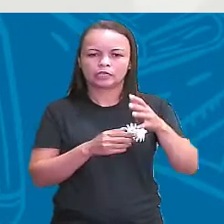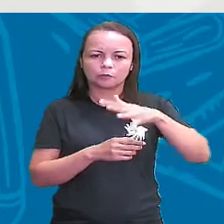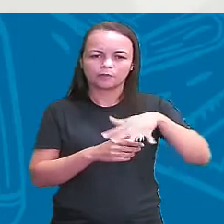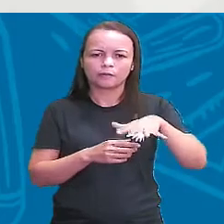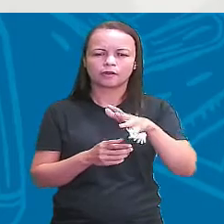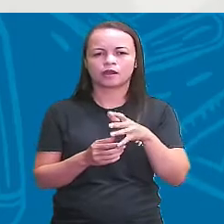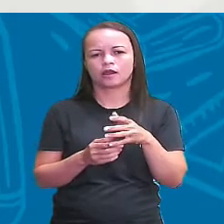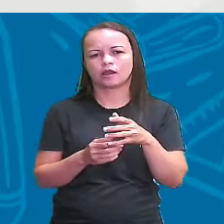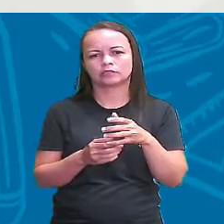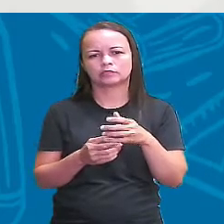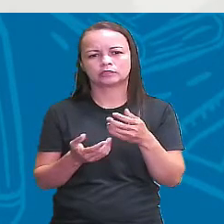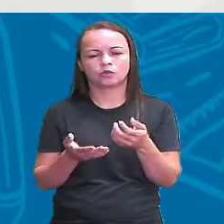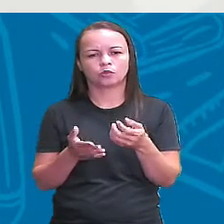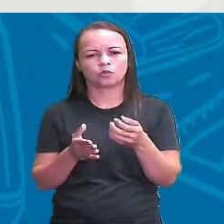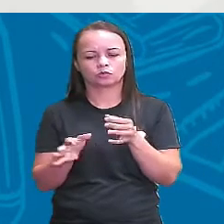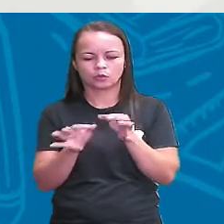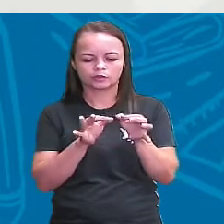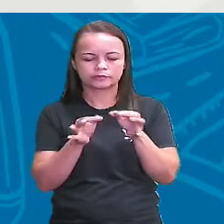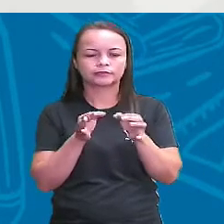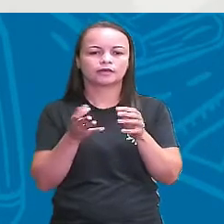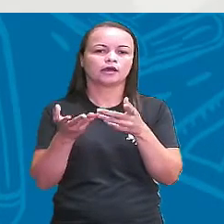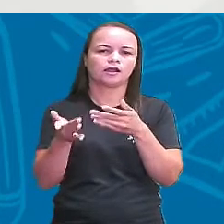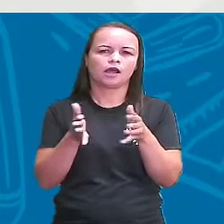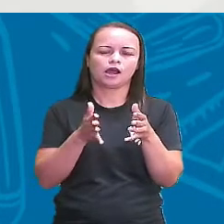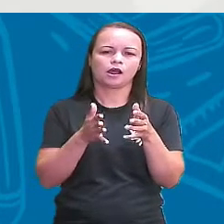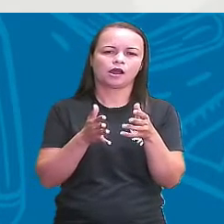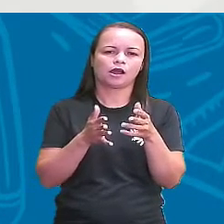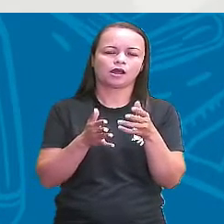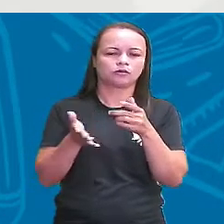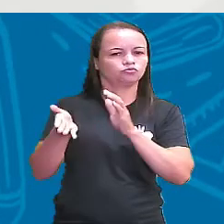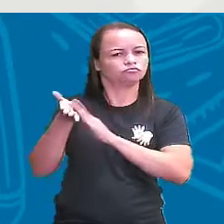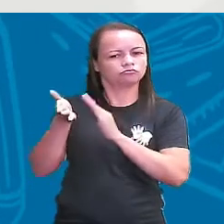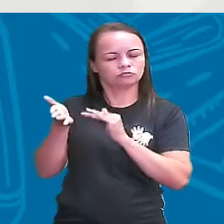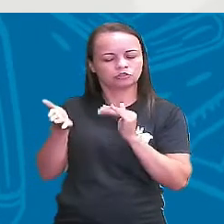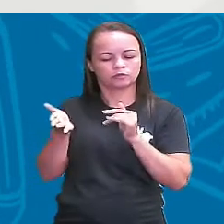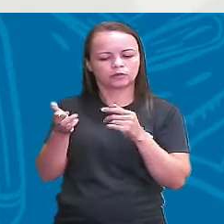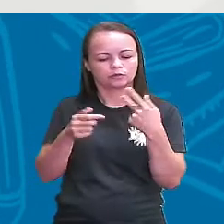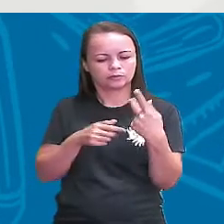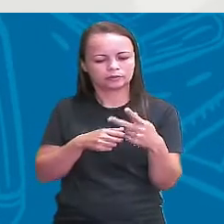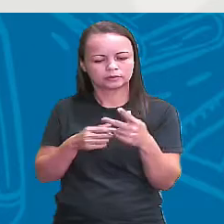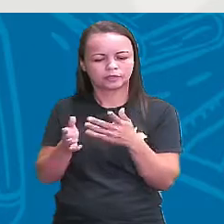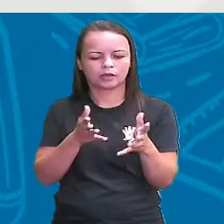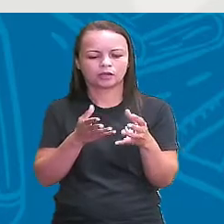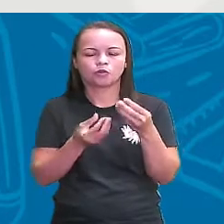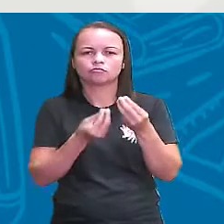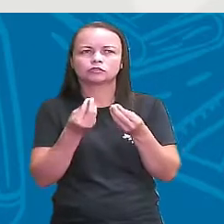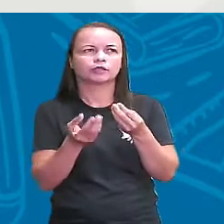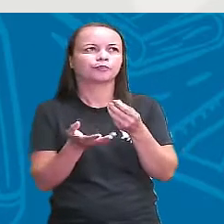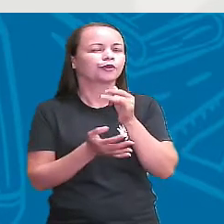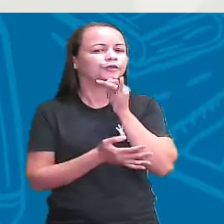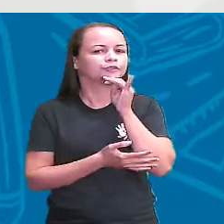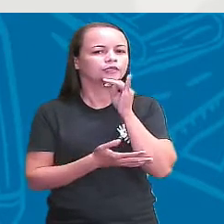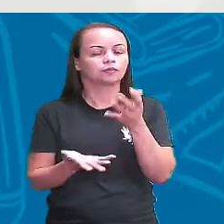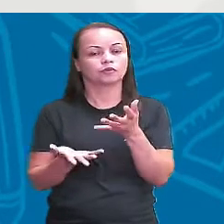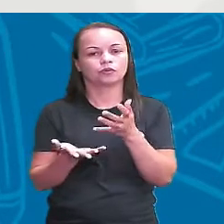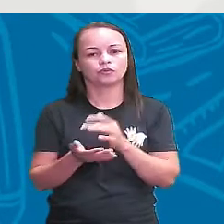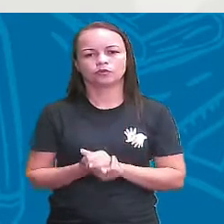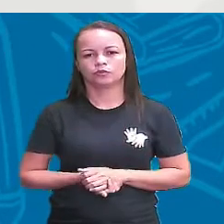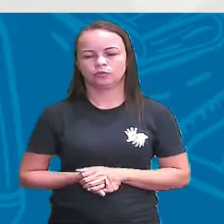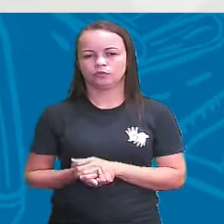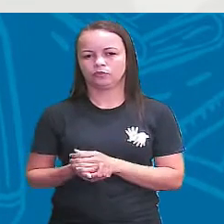padroniza, né, a língua espanhola, que é a partir dela que a gente tem, seria como o nosso dicionário,